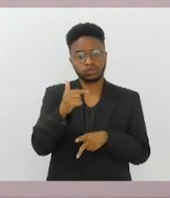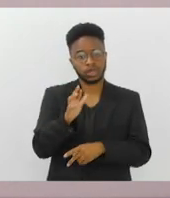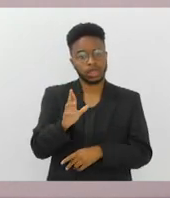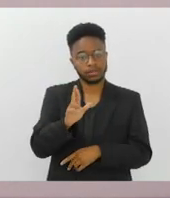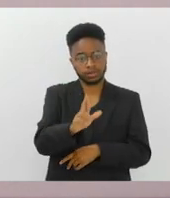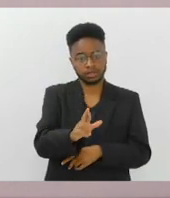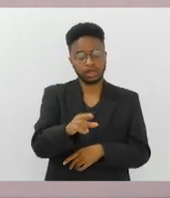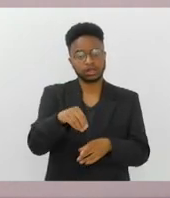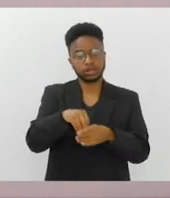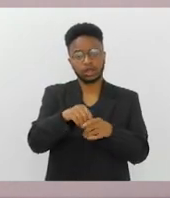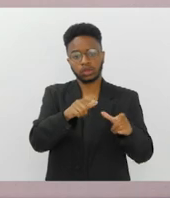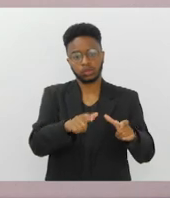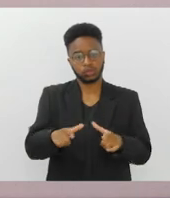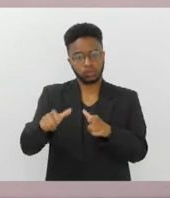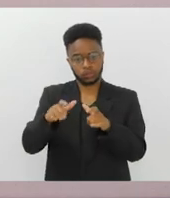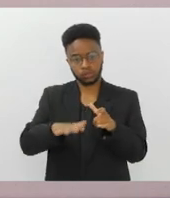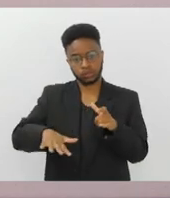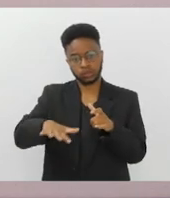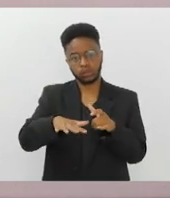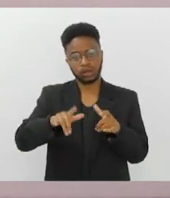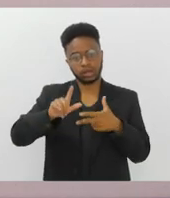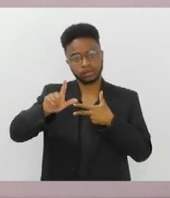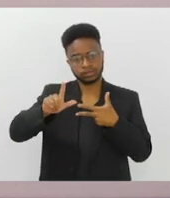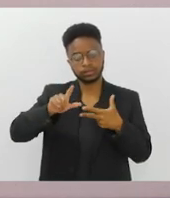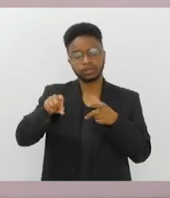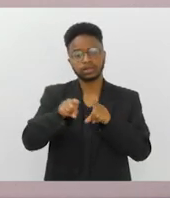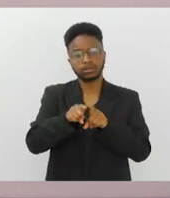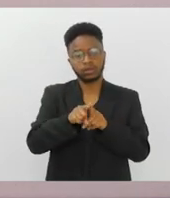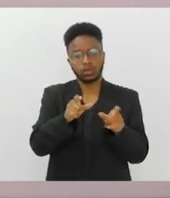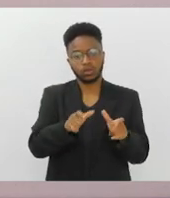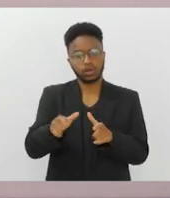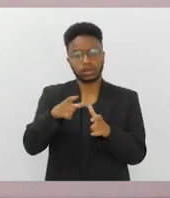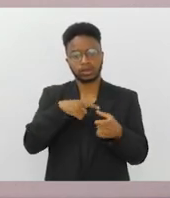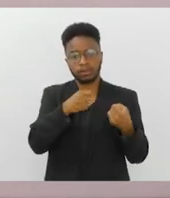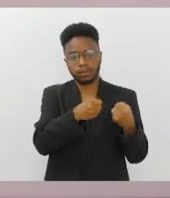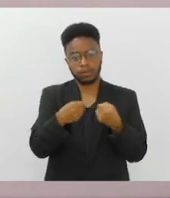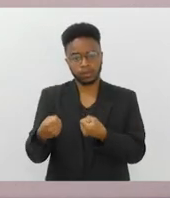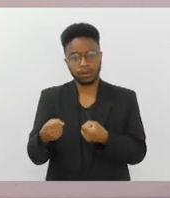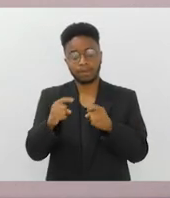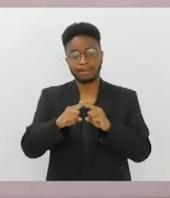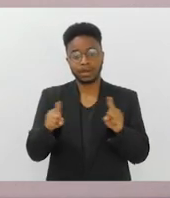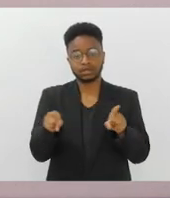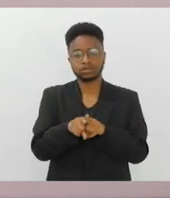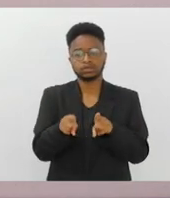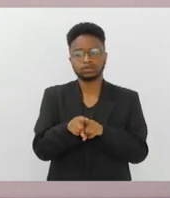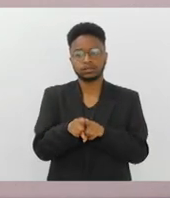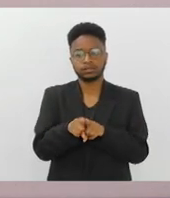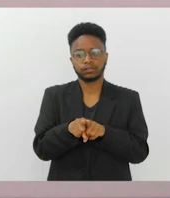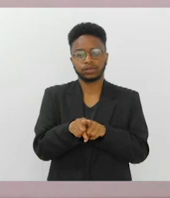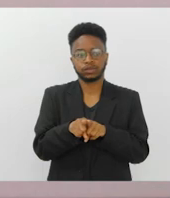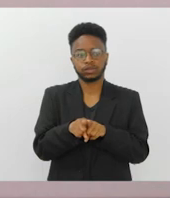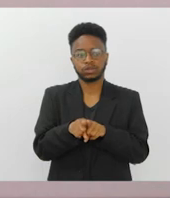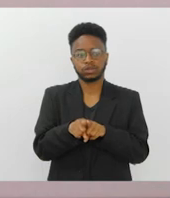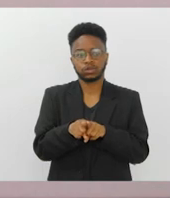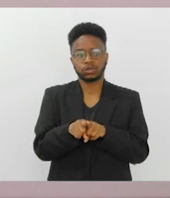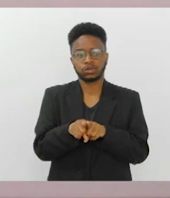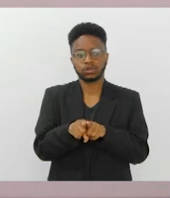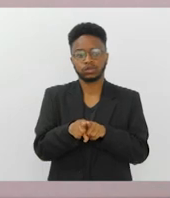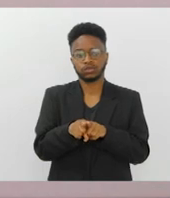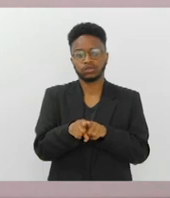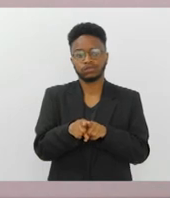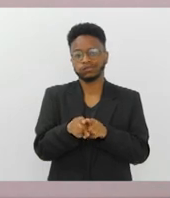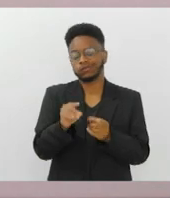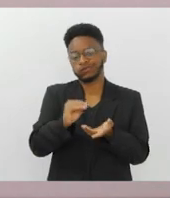desses espaços legislativos, esses espaços de poder, mas não se viu com os seus